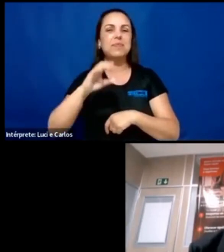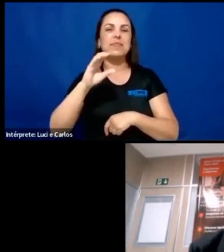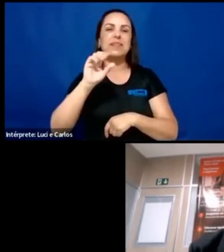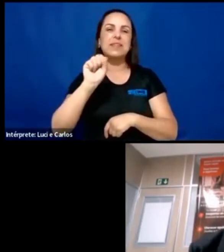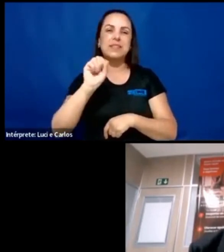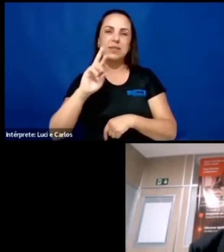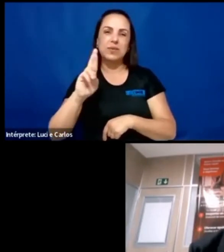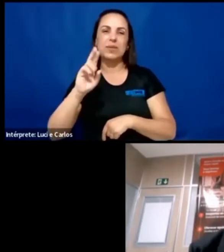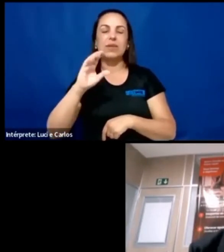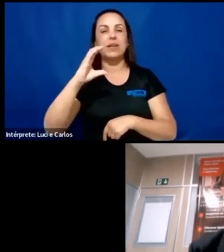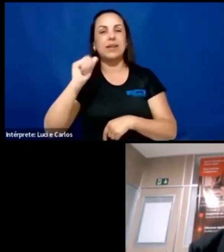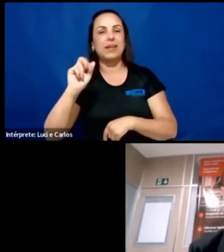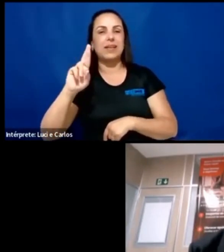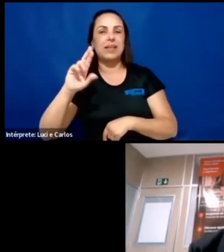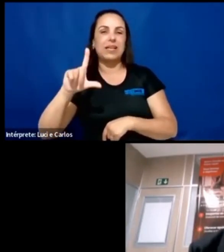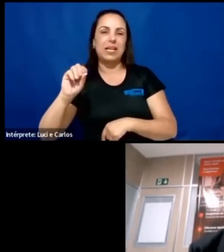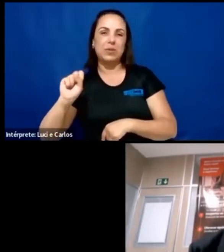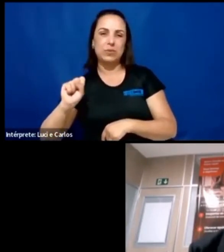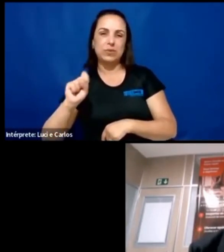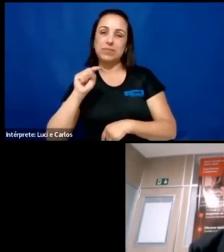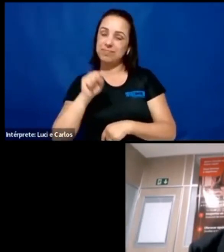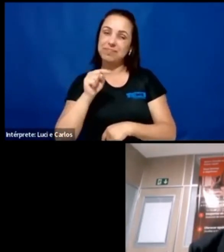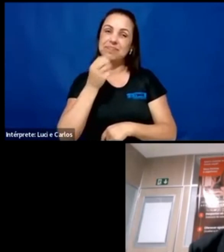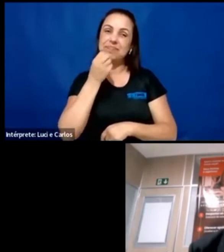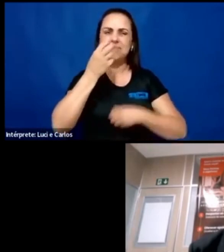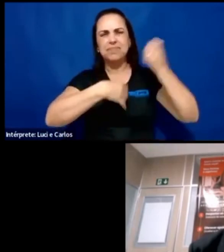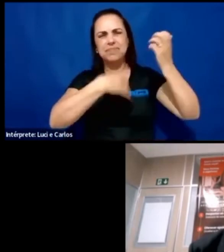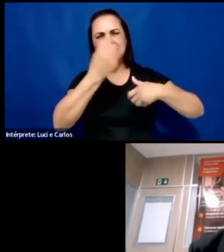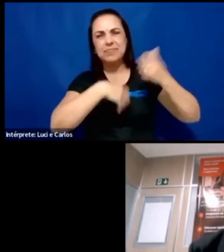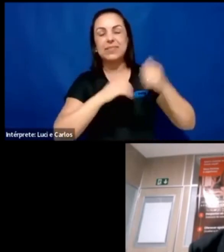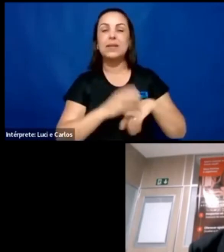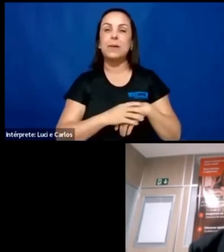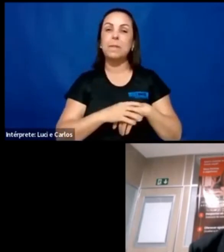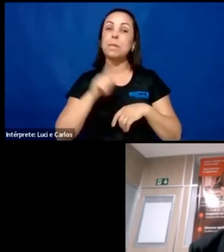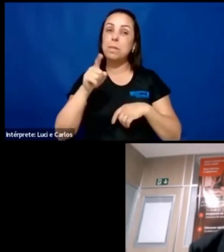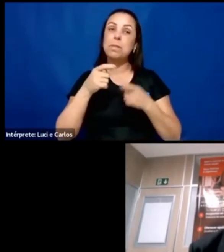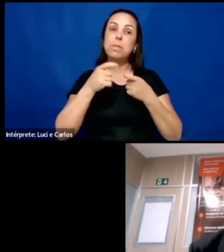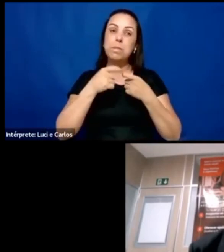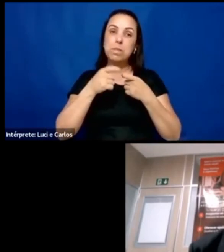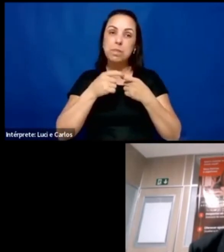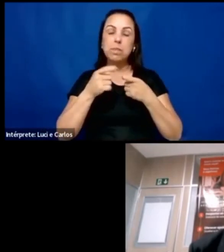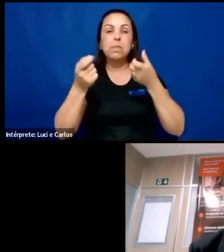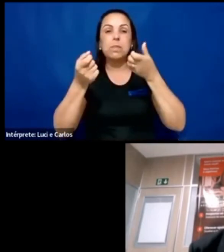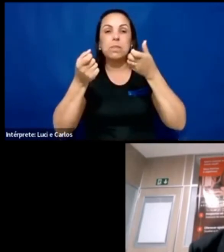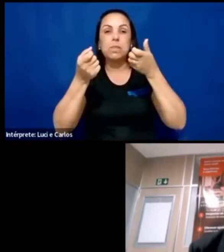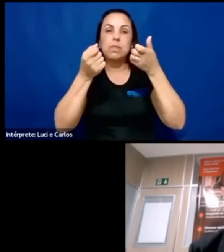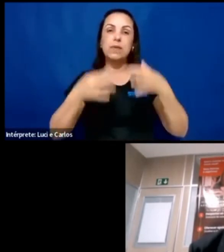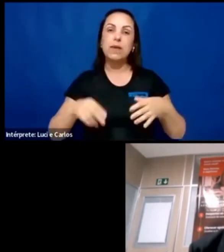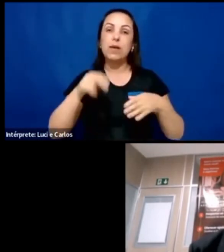a água, tá bom? E eu quero deixar aqui para vocês a minha opinião sobre o